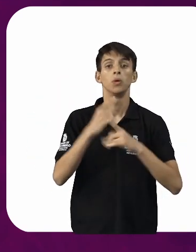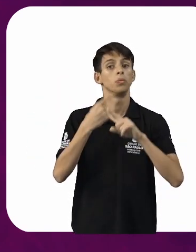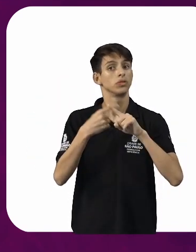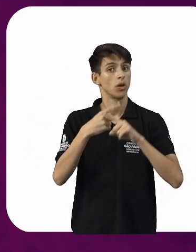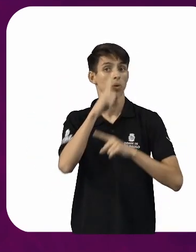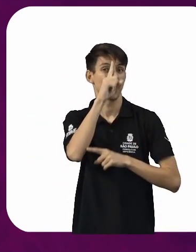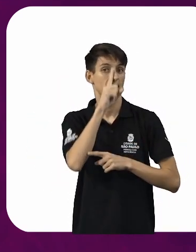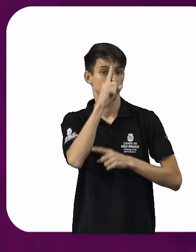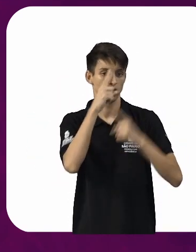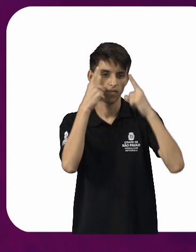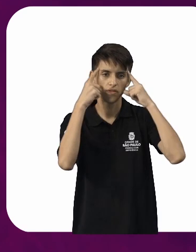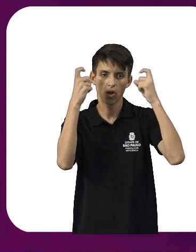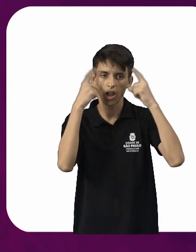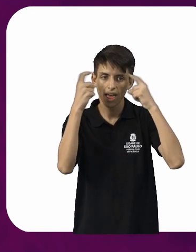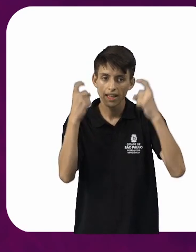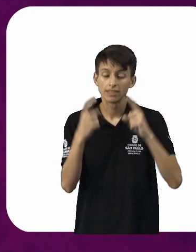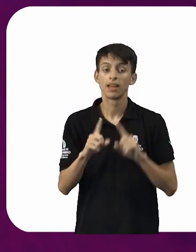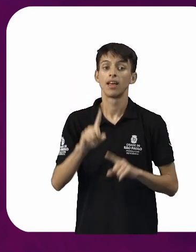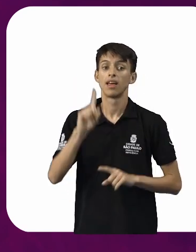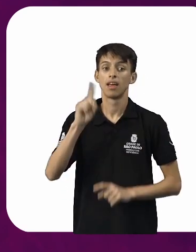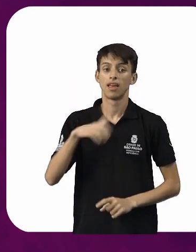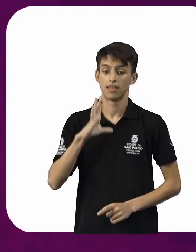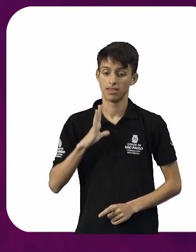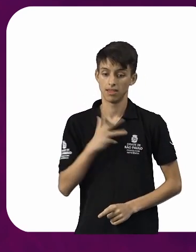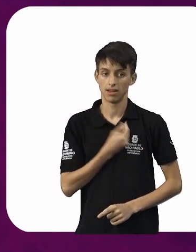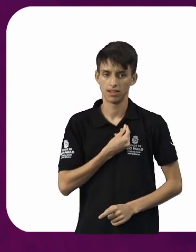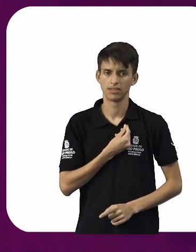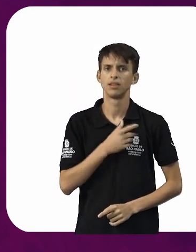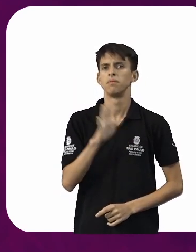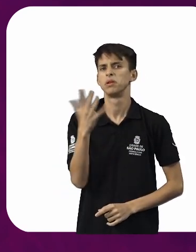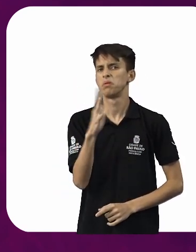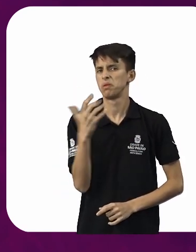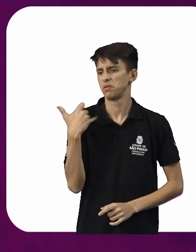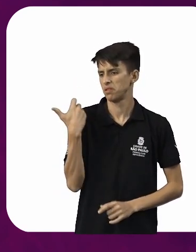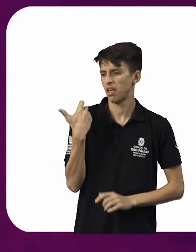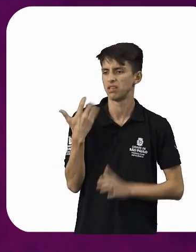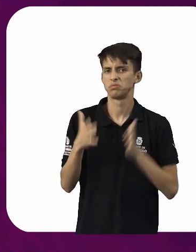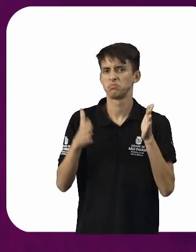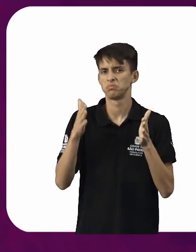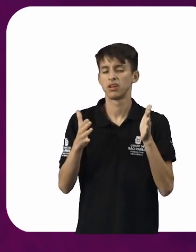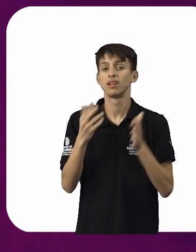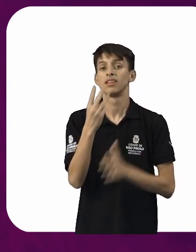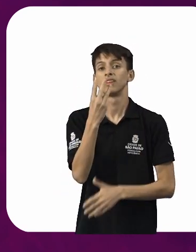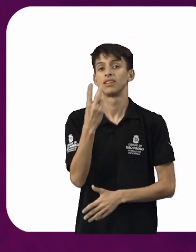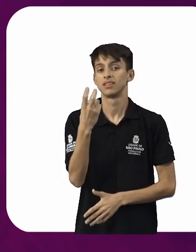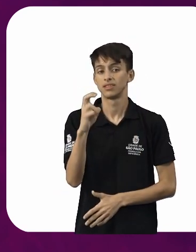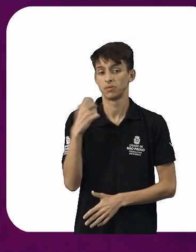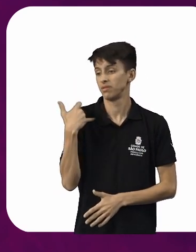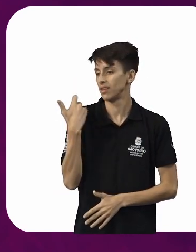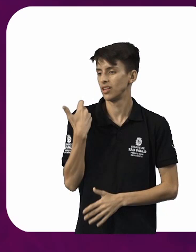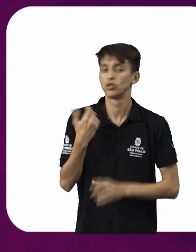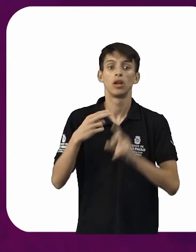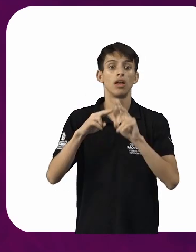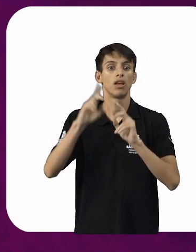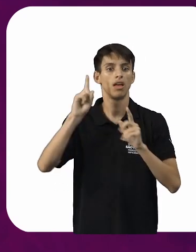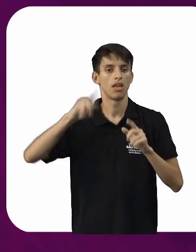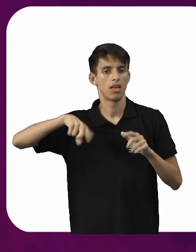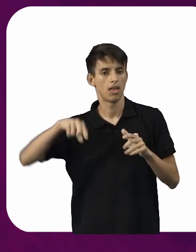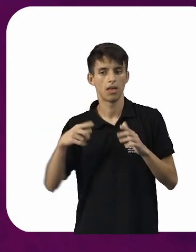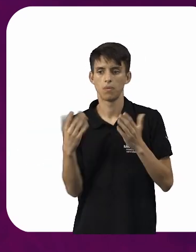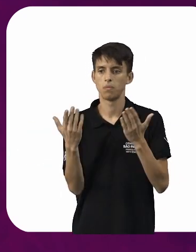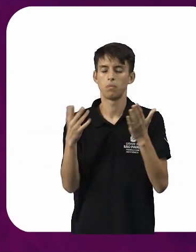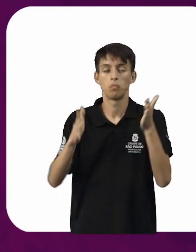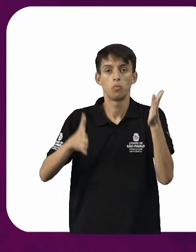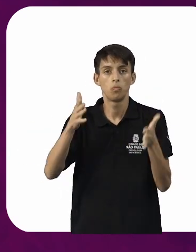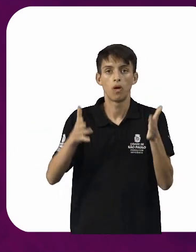violência é altíssimo. No caso das pessoas trans, a média de vida é de 35 anos. É uma média de vida do período